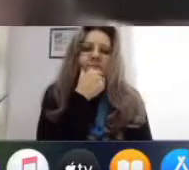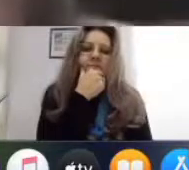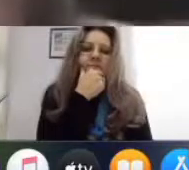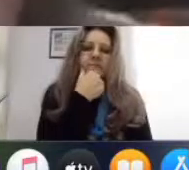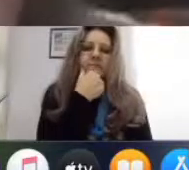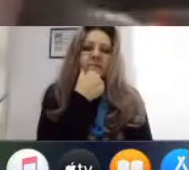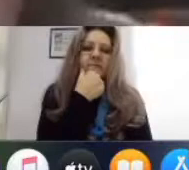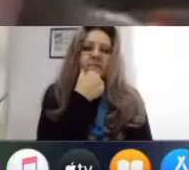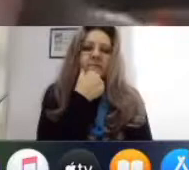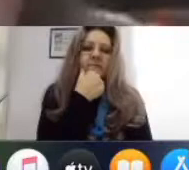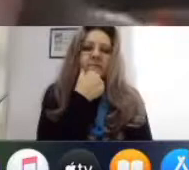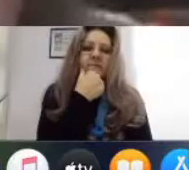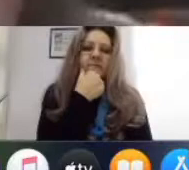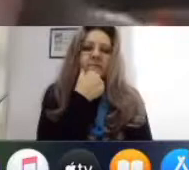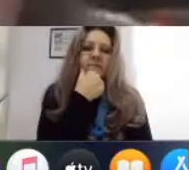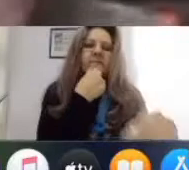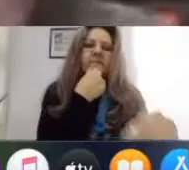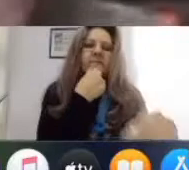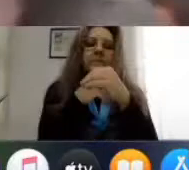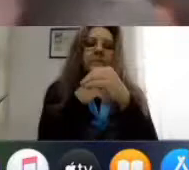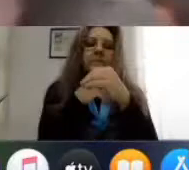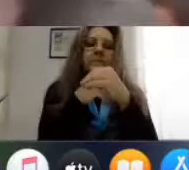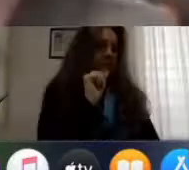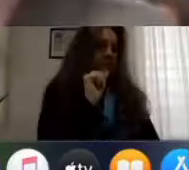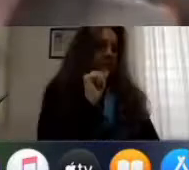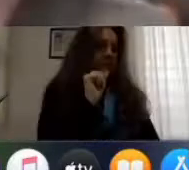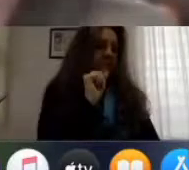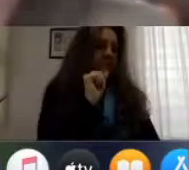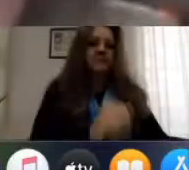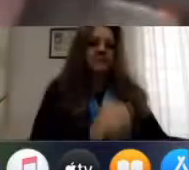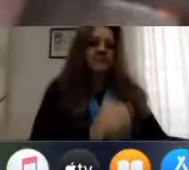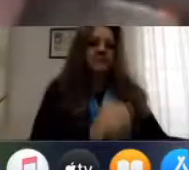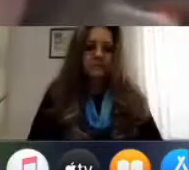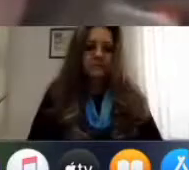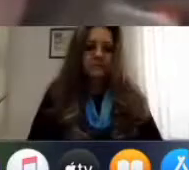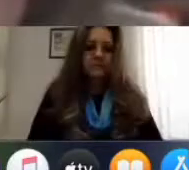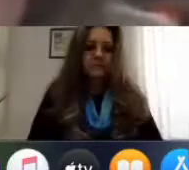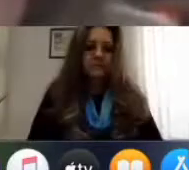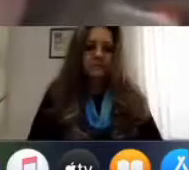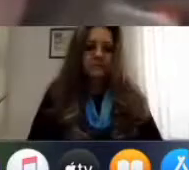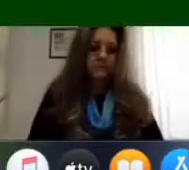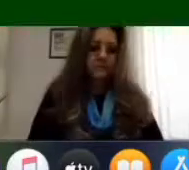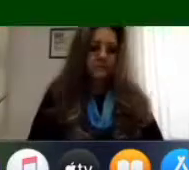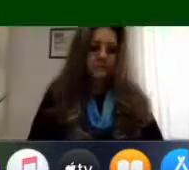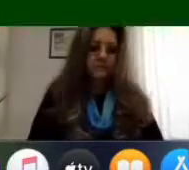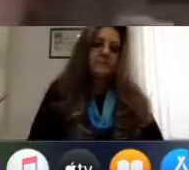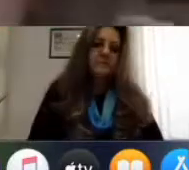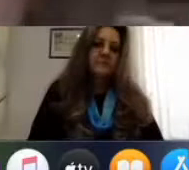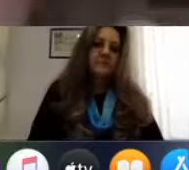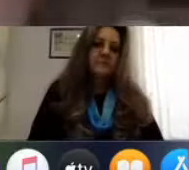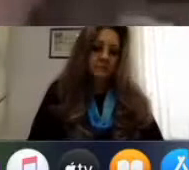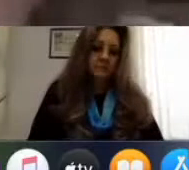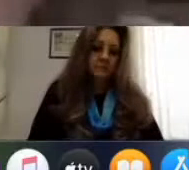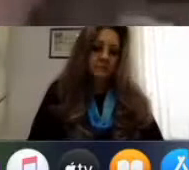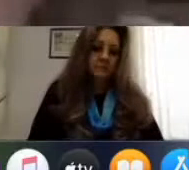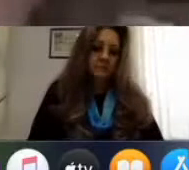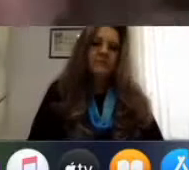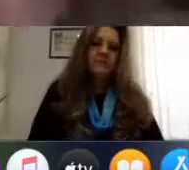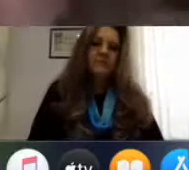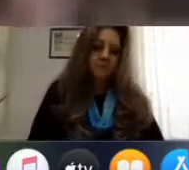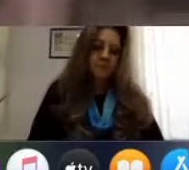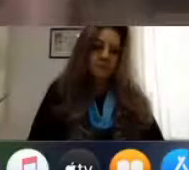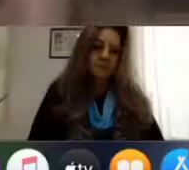que era mais uma contribuição só nesse sentido. Eu também sou colega da Daniela no PPG do Direito, ela